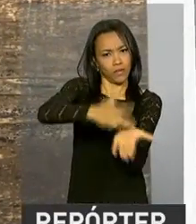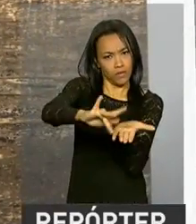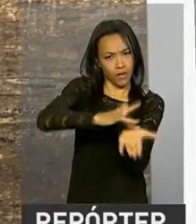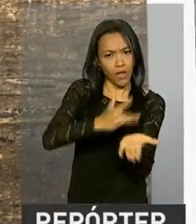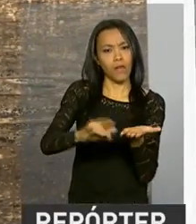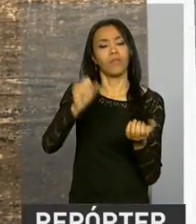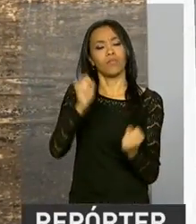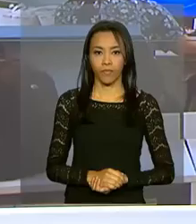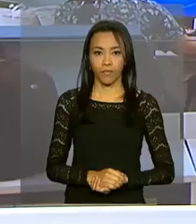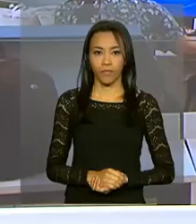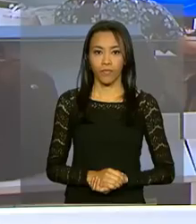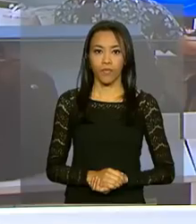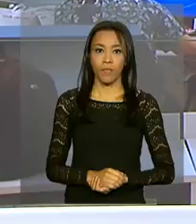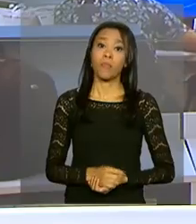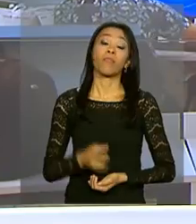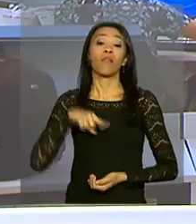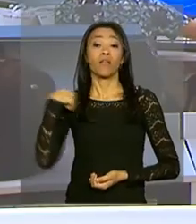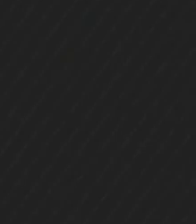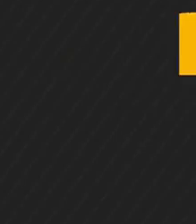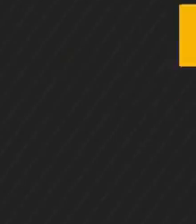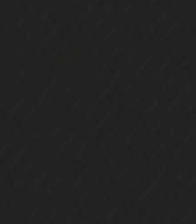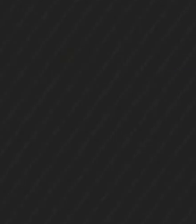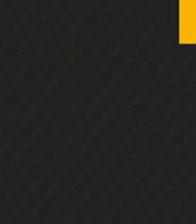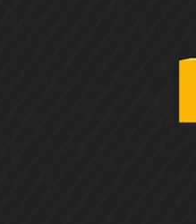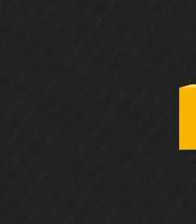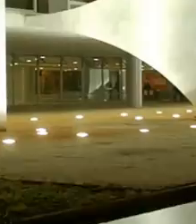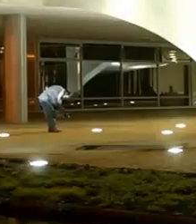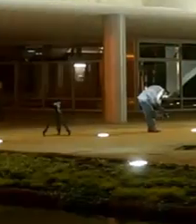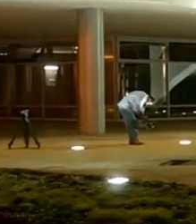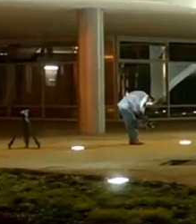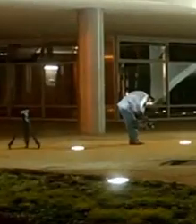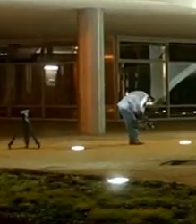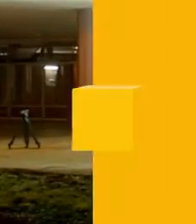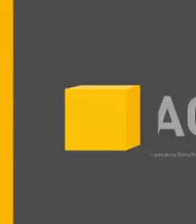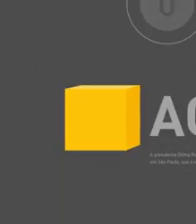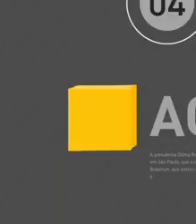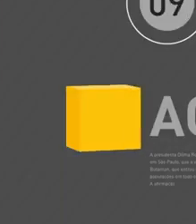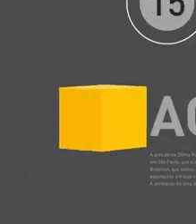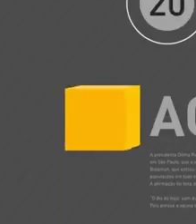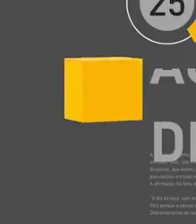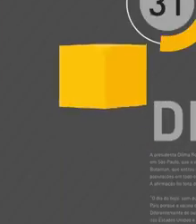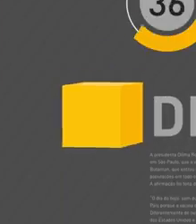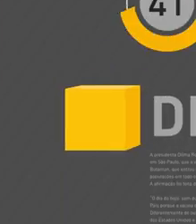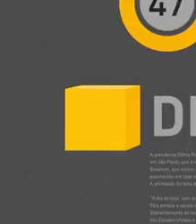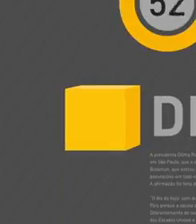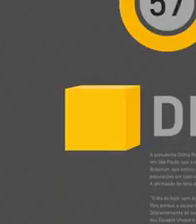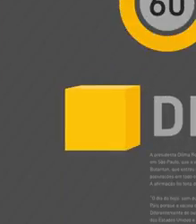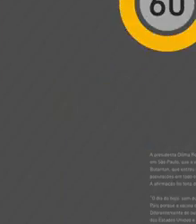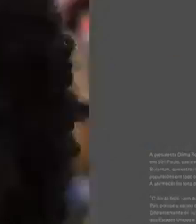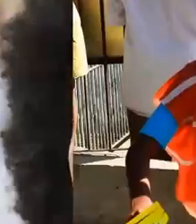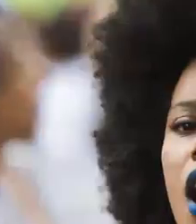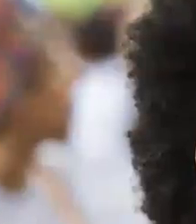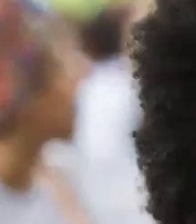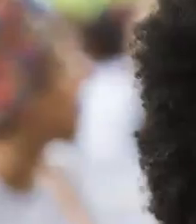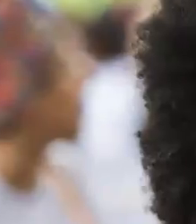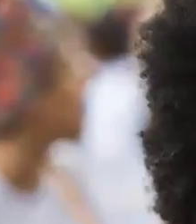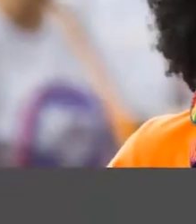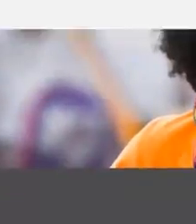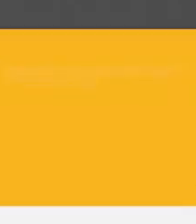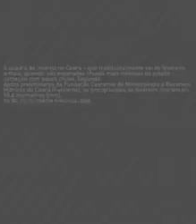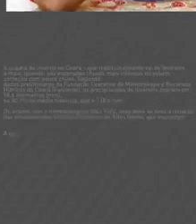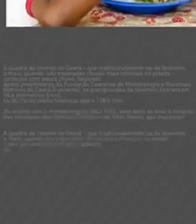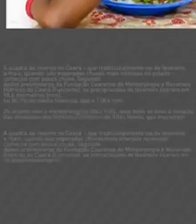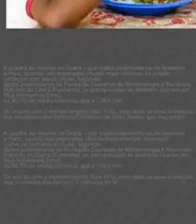smartphones. Nós ficamos por aqui. Preencha os personagens. E